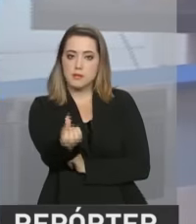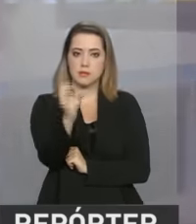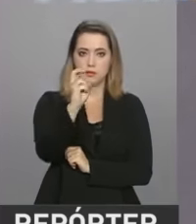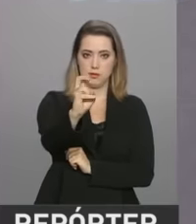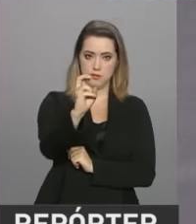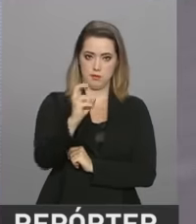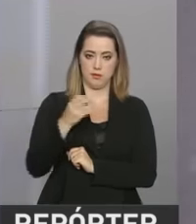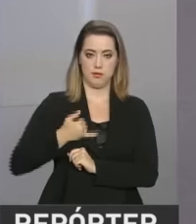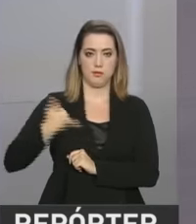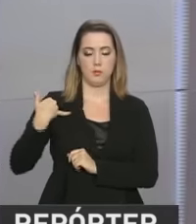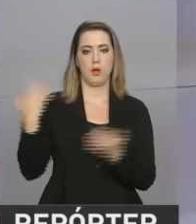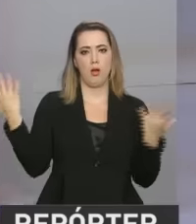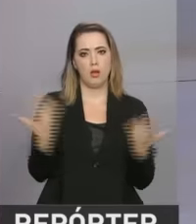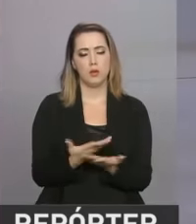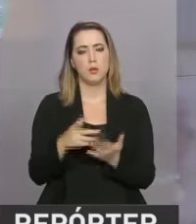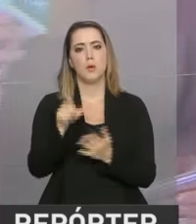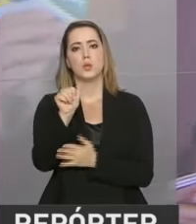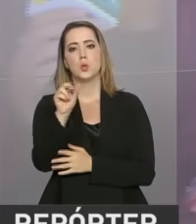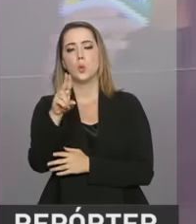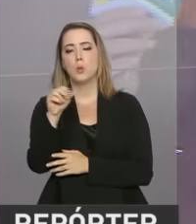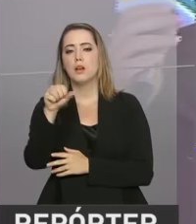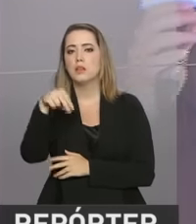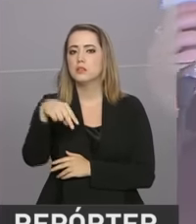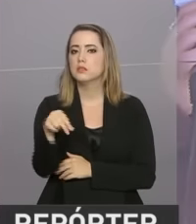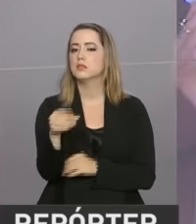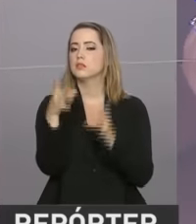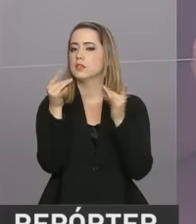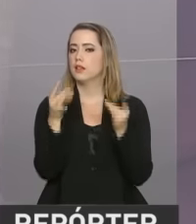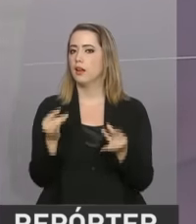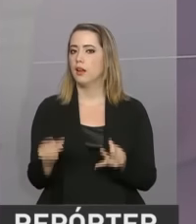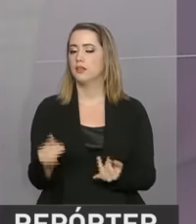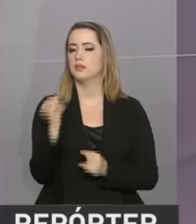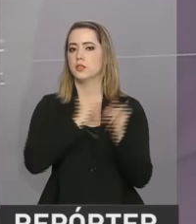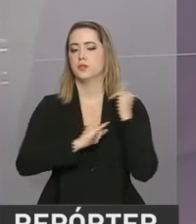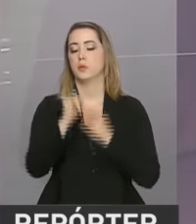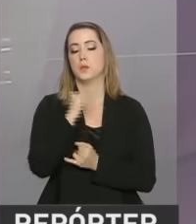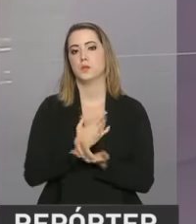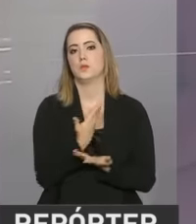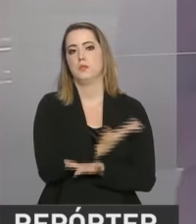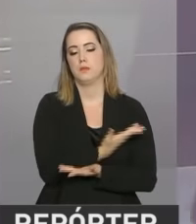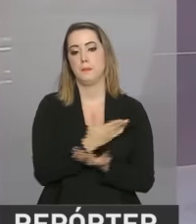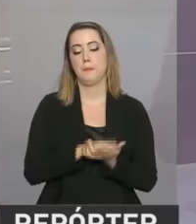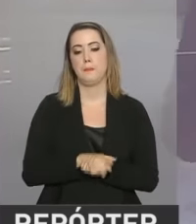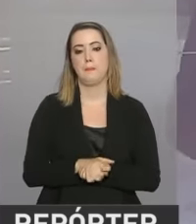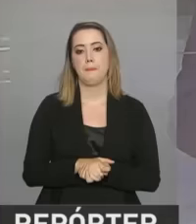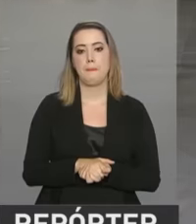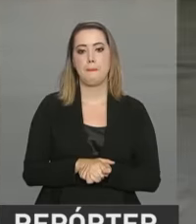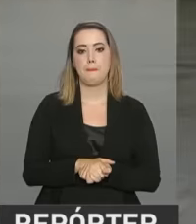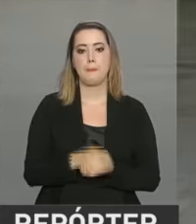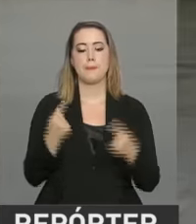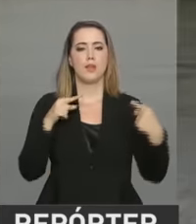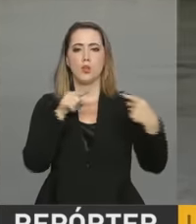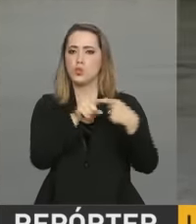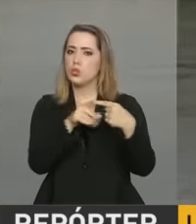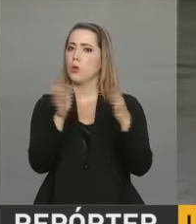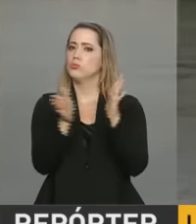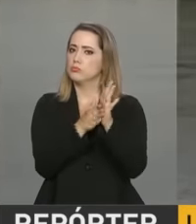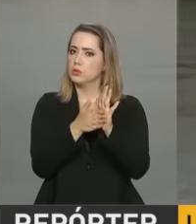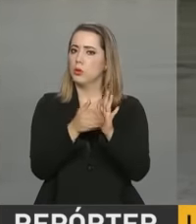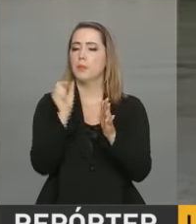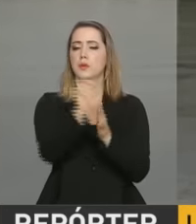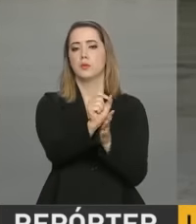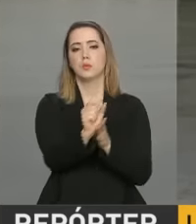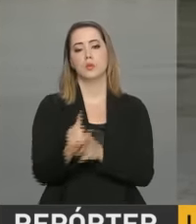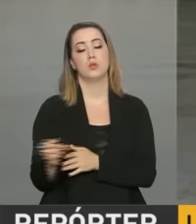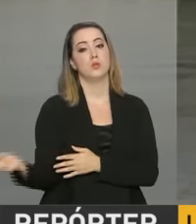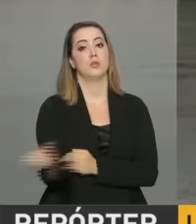Ao vivo, a repórter Luana Karen tem os detalhes para a gente. Olá, Luana. Olá, José Luiz. De acordo com a proposta, essa nova idade